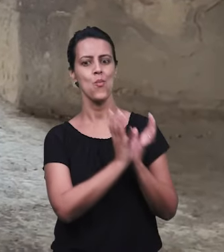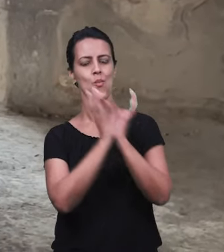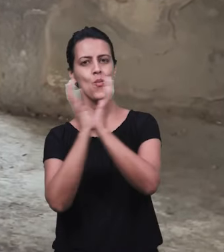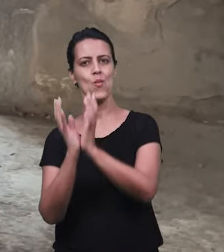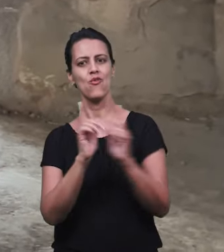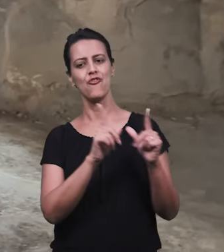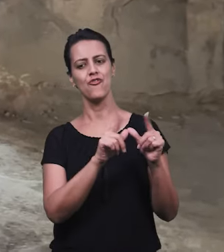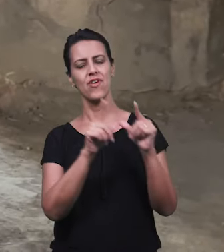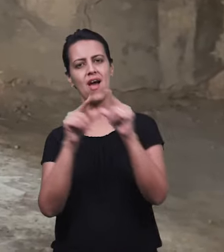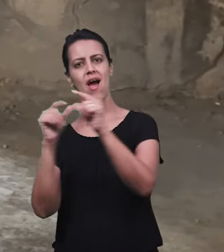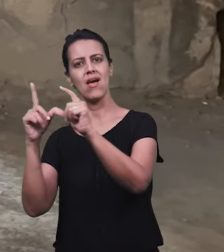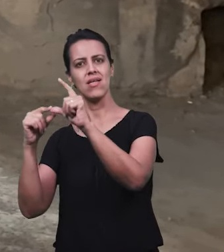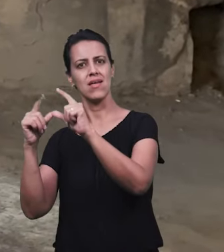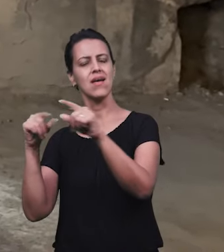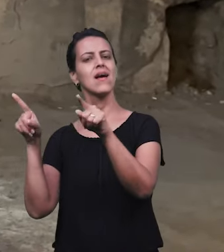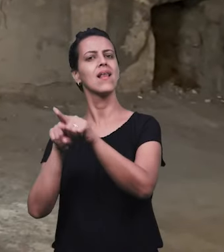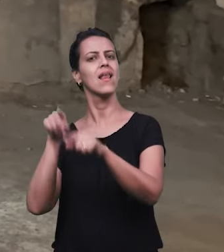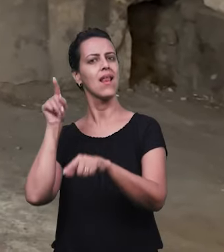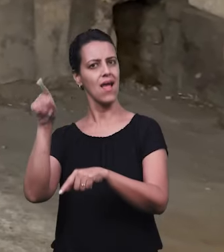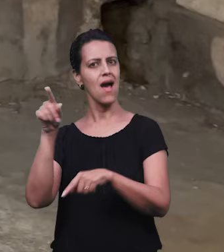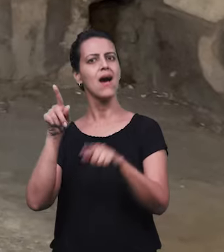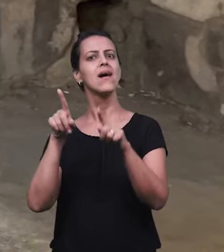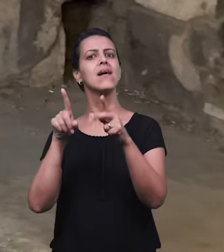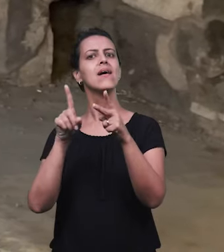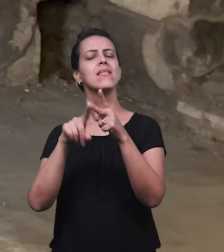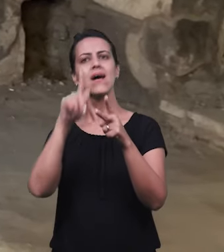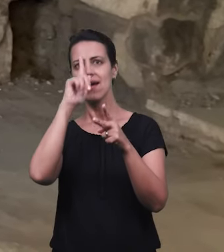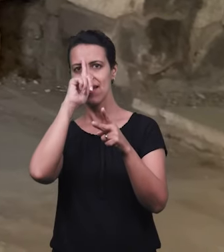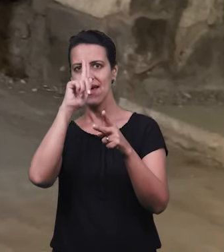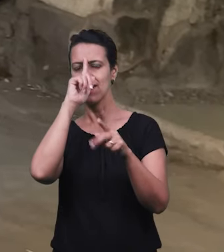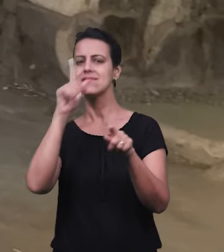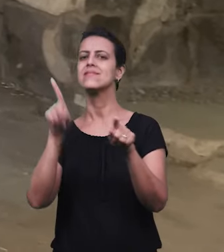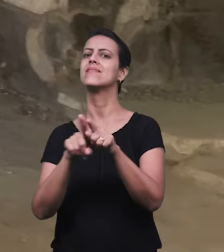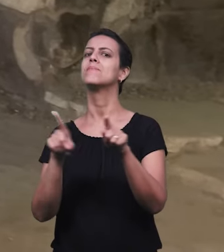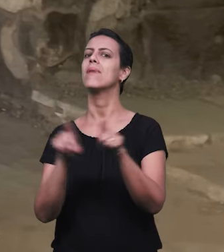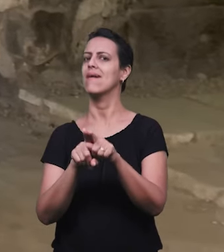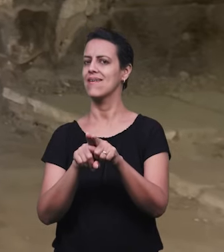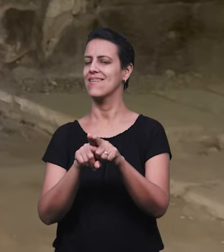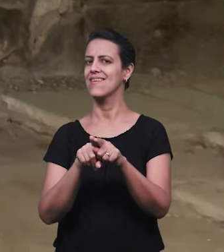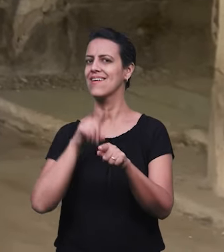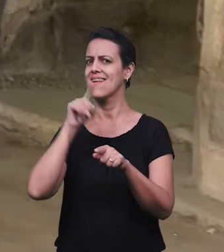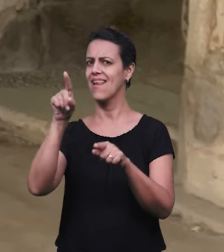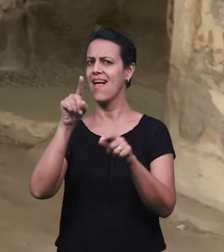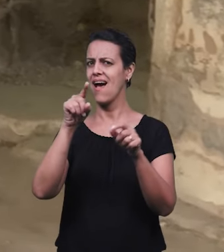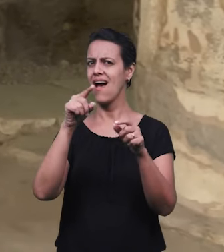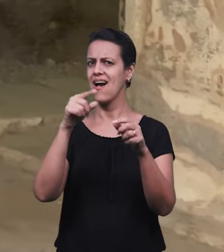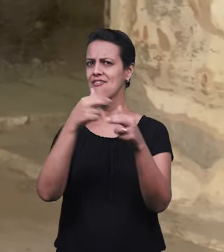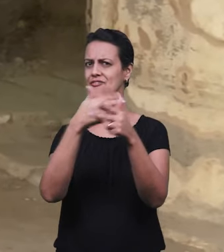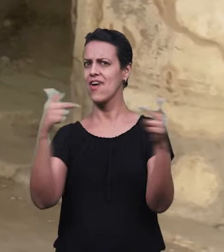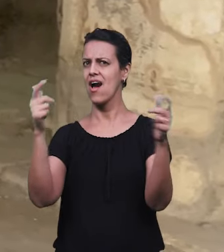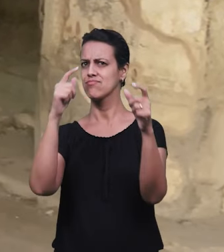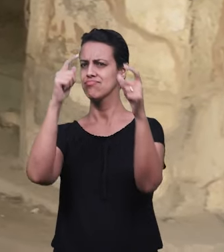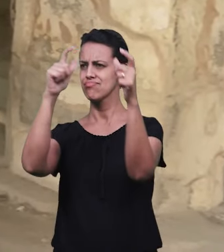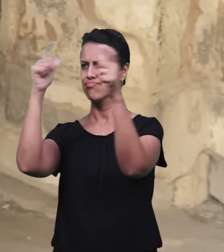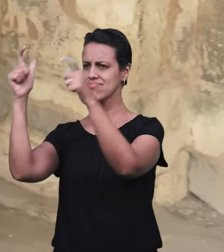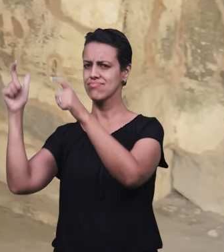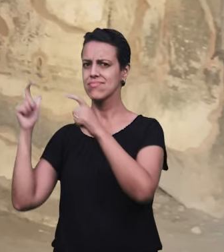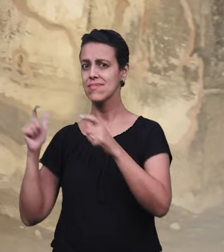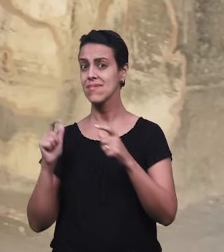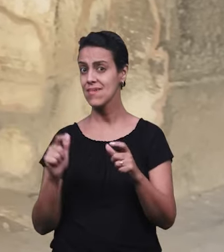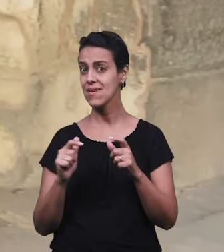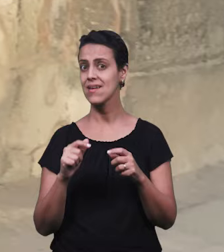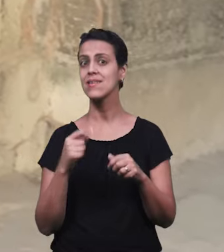à Turquia e à Grécia, na ilha de Patmos, na Grécia, e também nas demais cidades da Turquia, para as